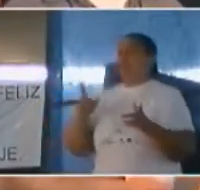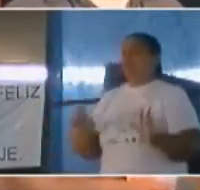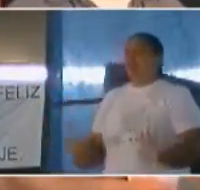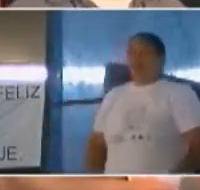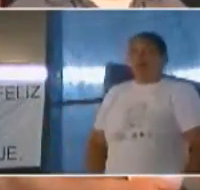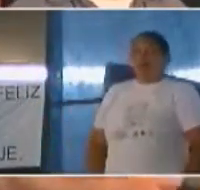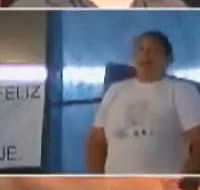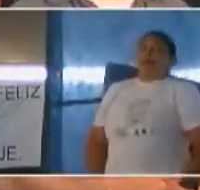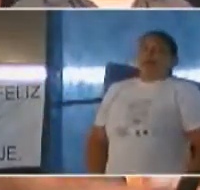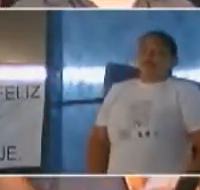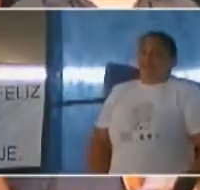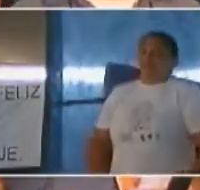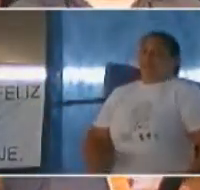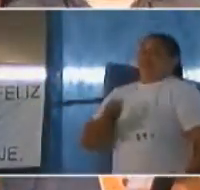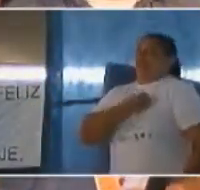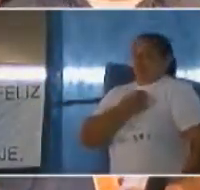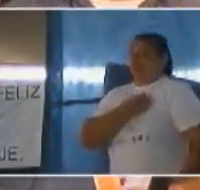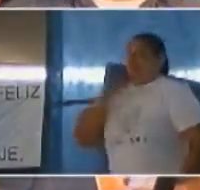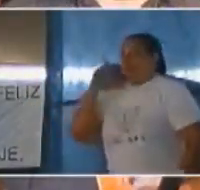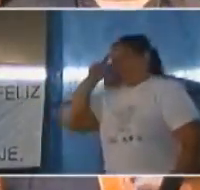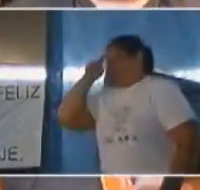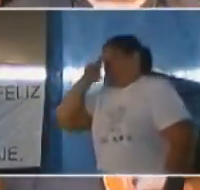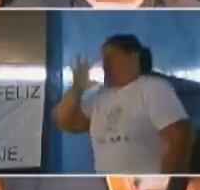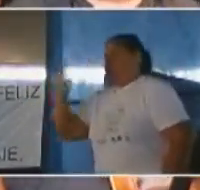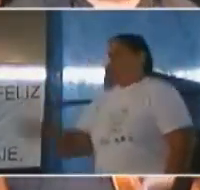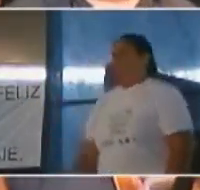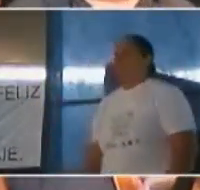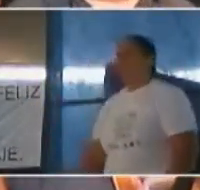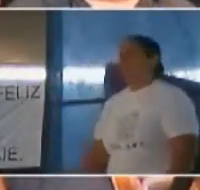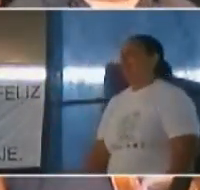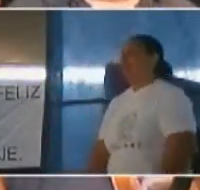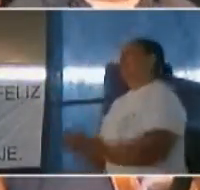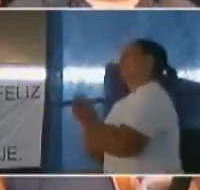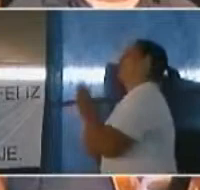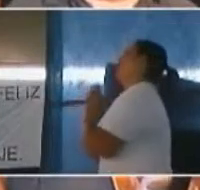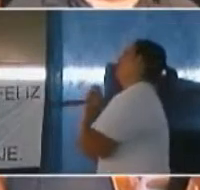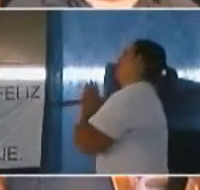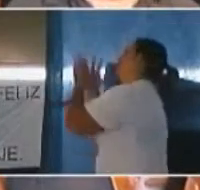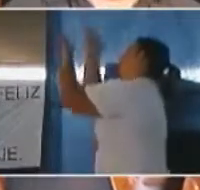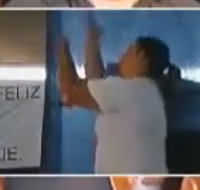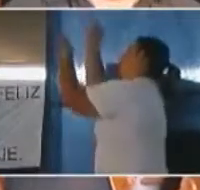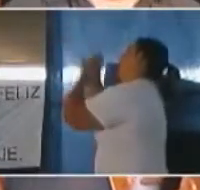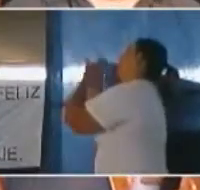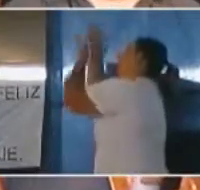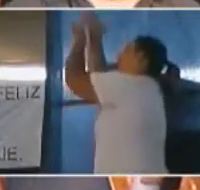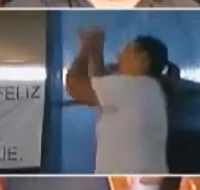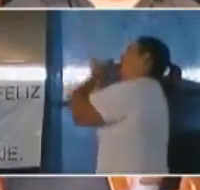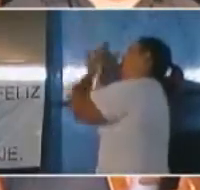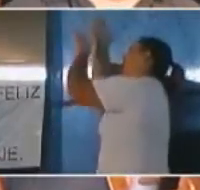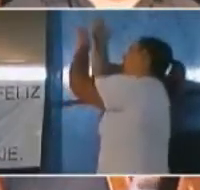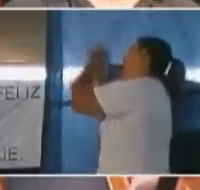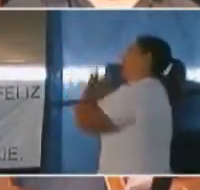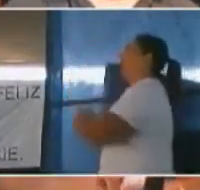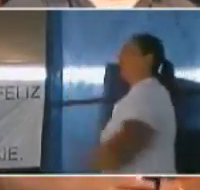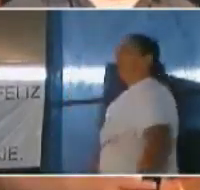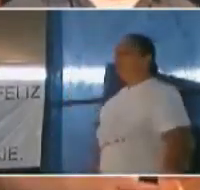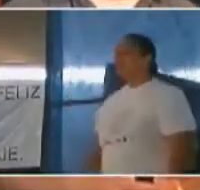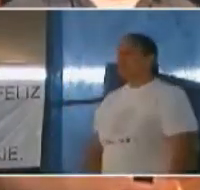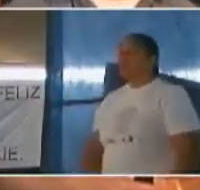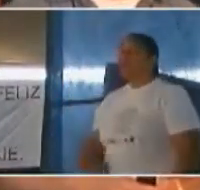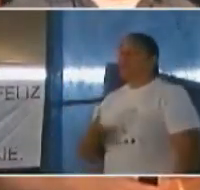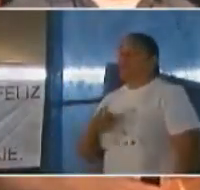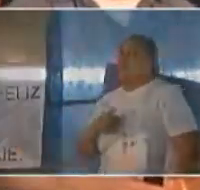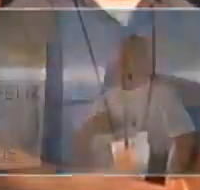aperta, é a ele que ele se leva. Aí lembram que Deus existe. Nós não. Ela colocou, a gente está aí